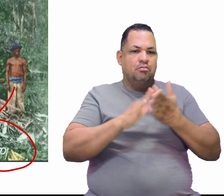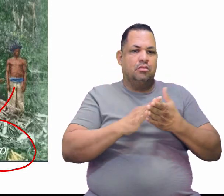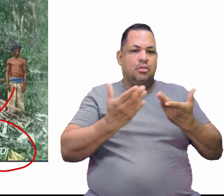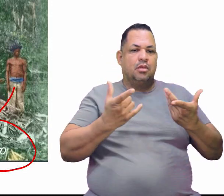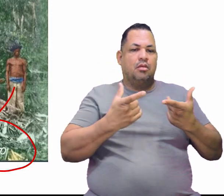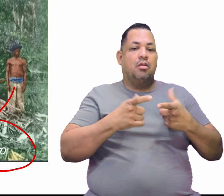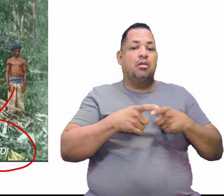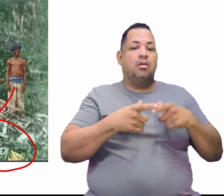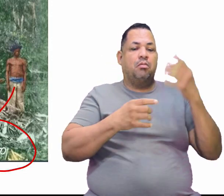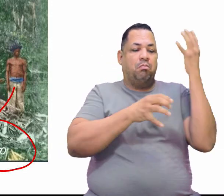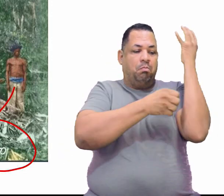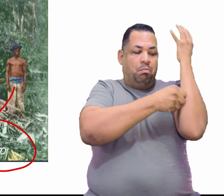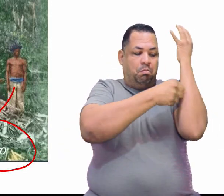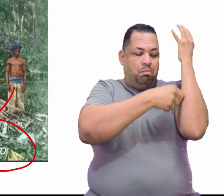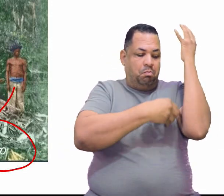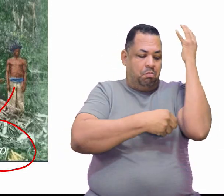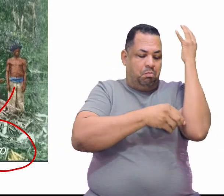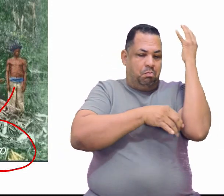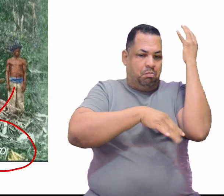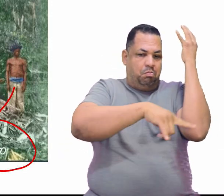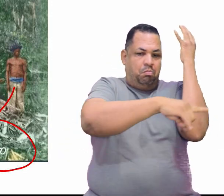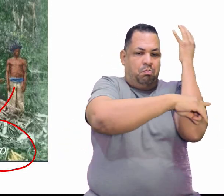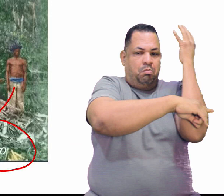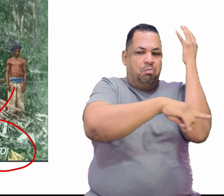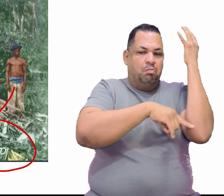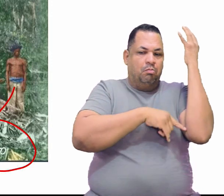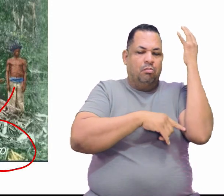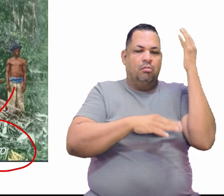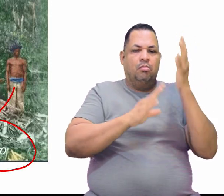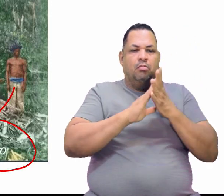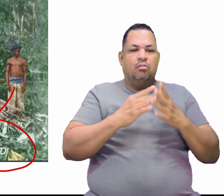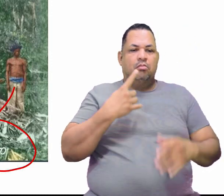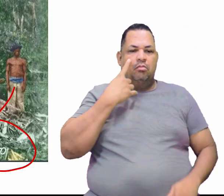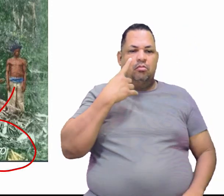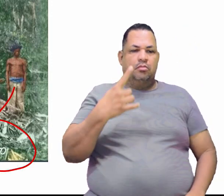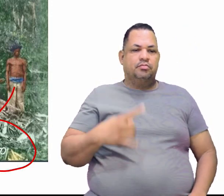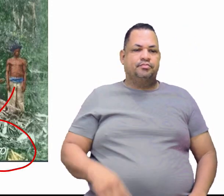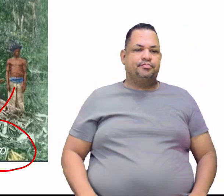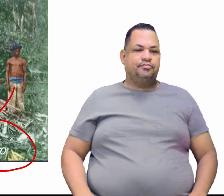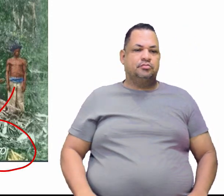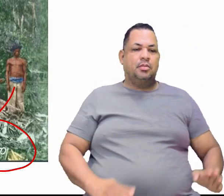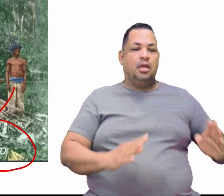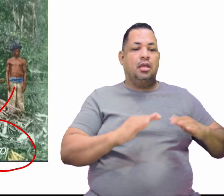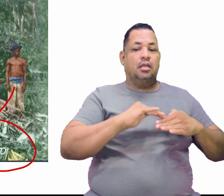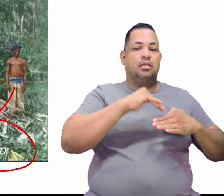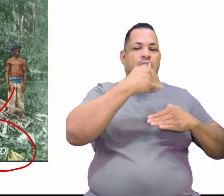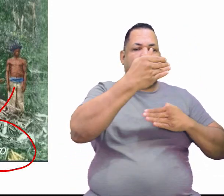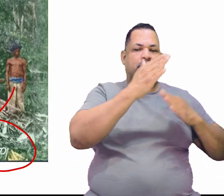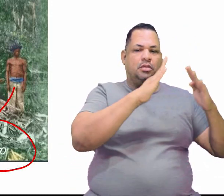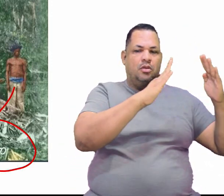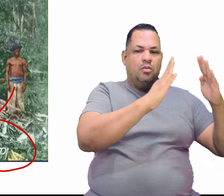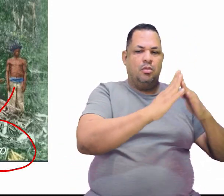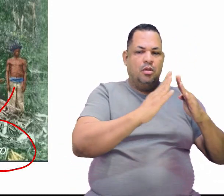o tamanho dessa monstra. Aqui atrás, tu pode observar, aluno, é o acampamento.